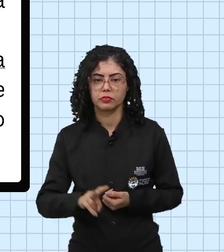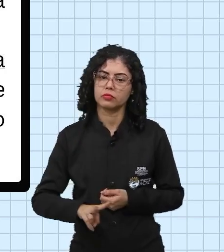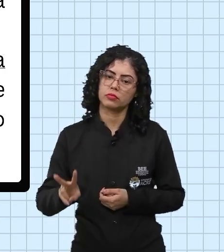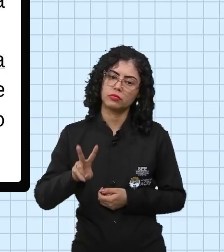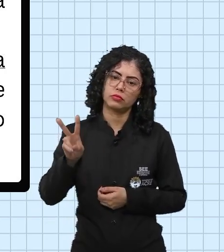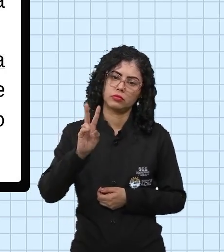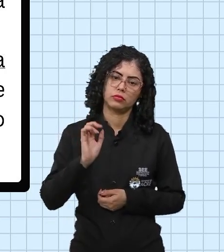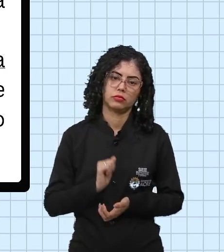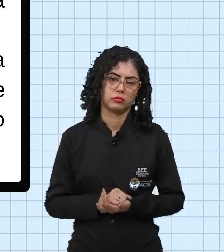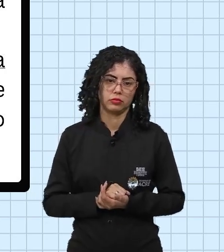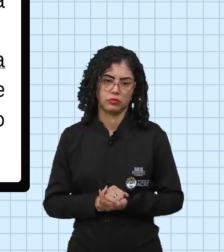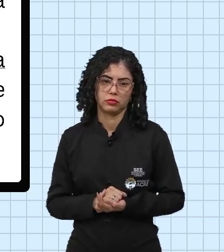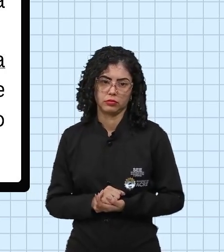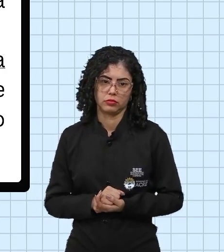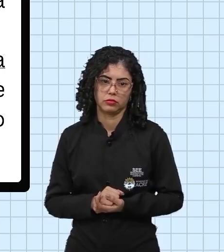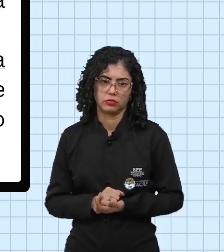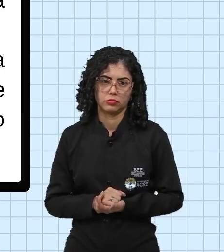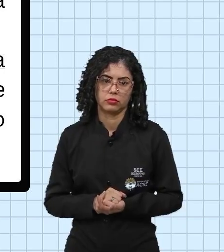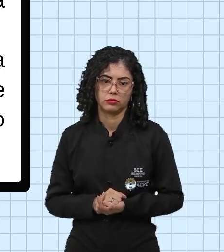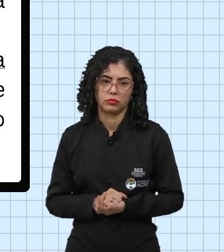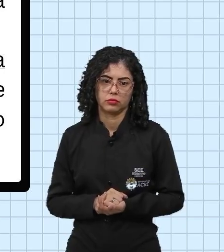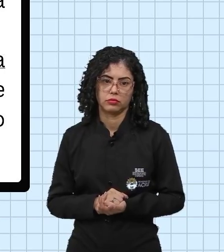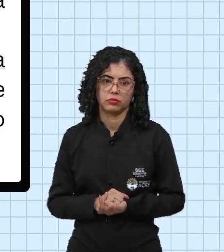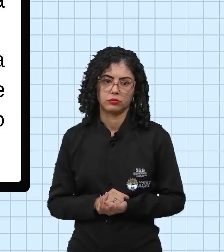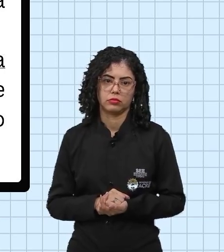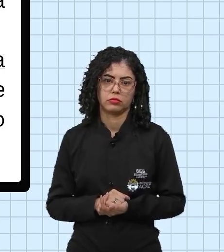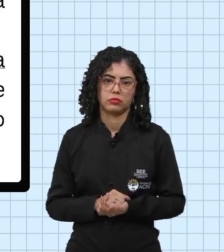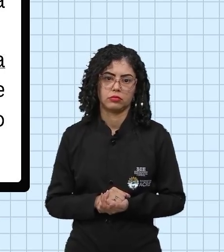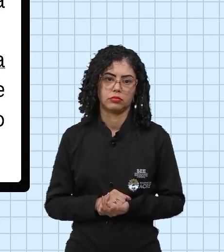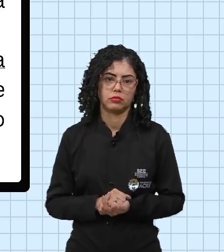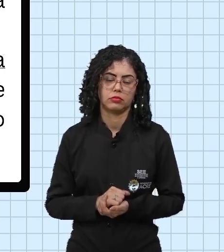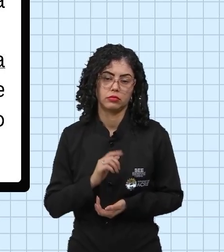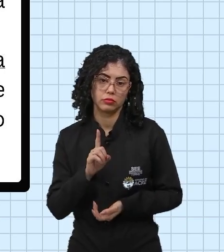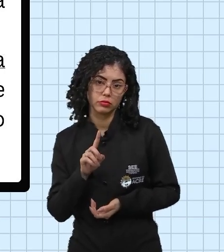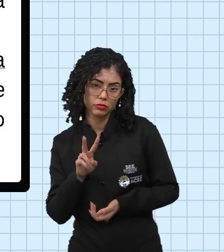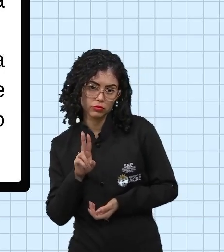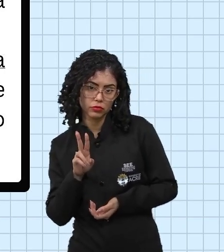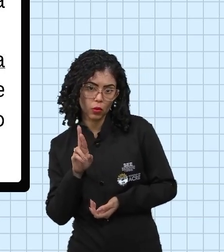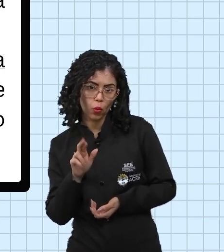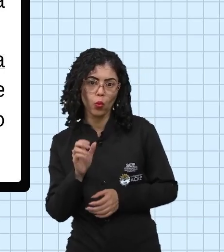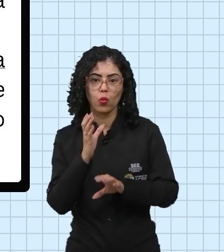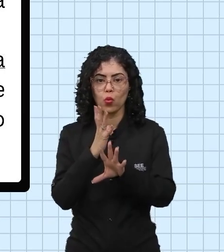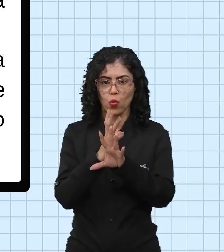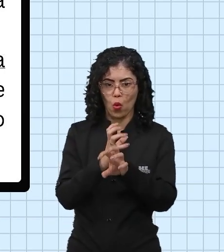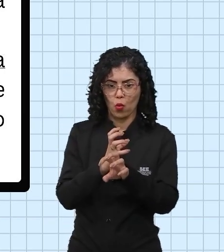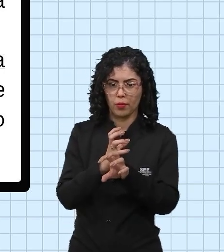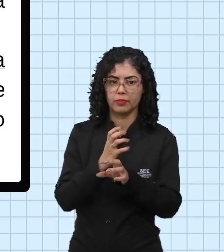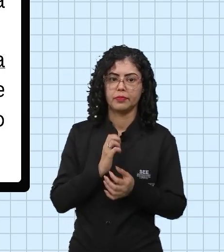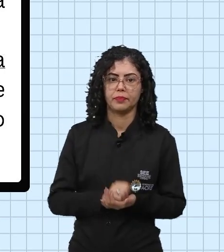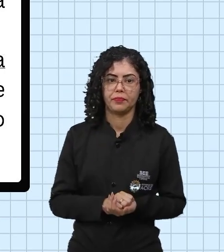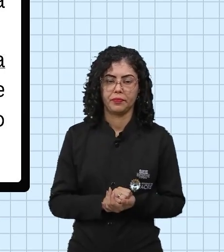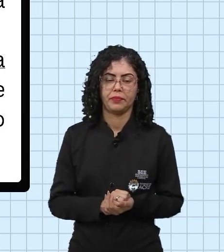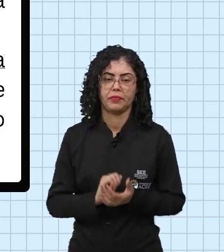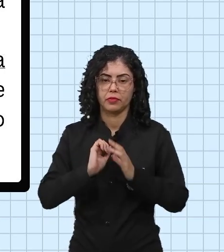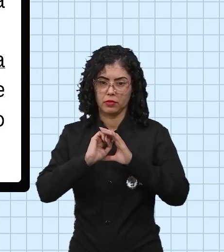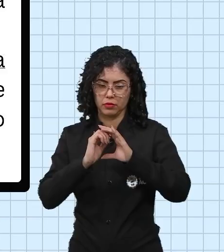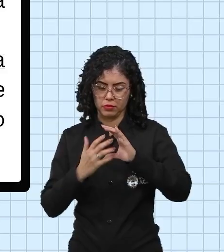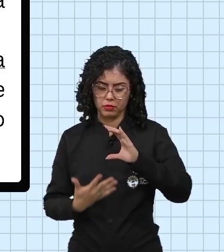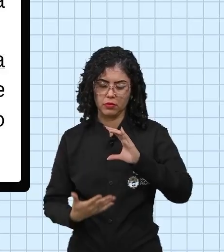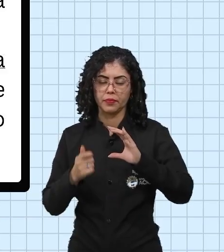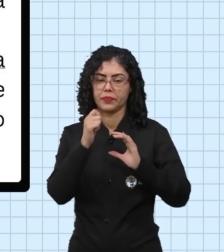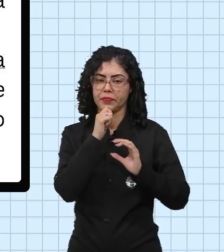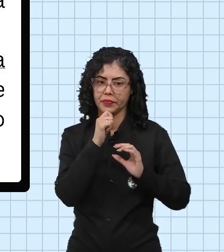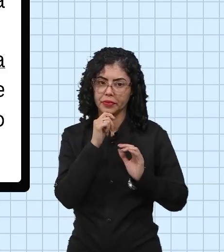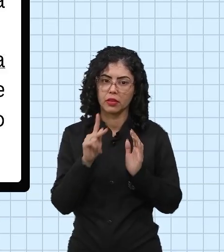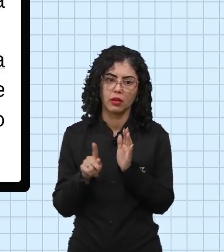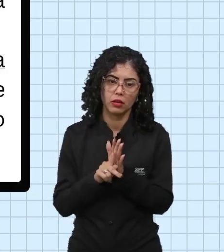valor ou não. Aqui nós temos a palavra dura e seca. Isso são o quê? São características ali